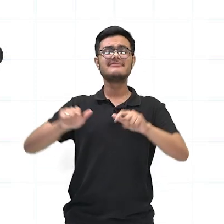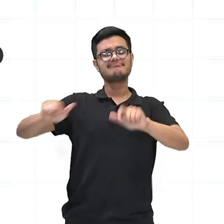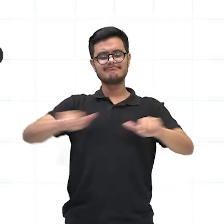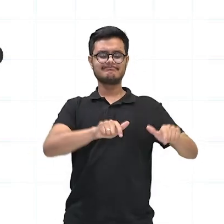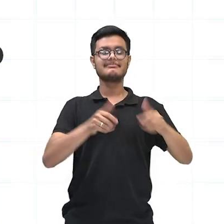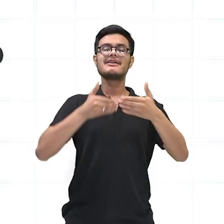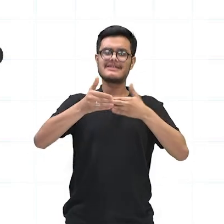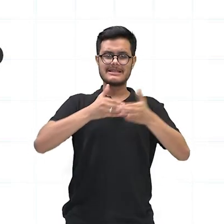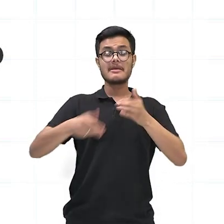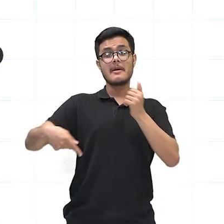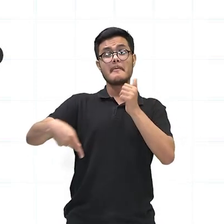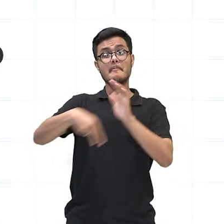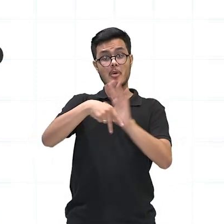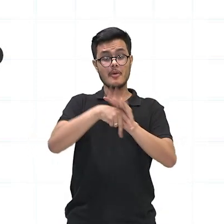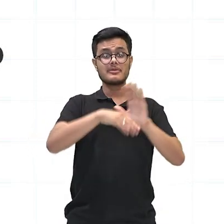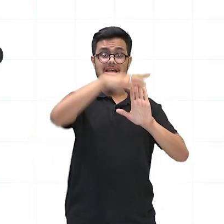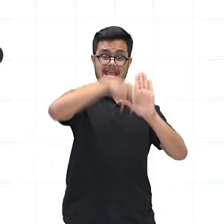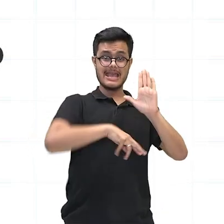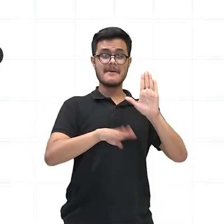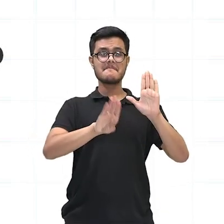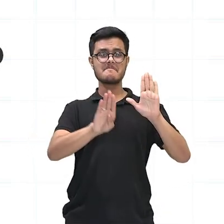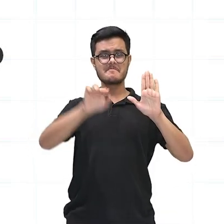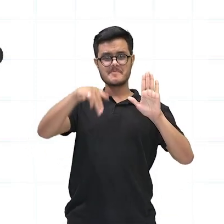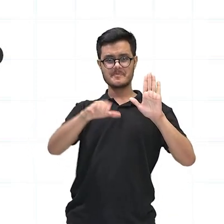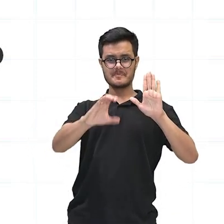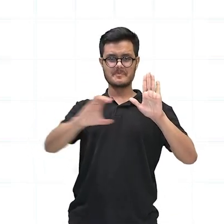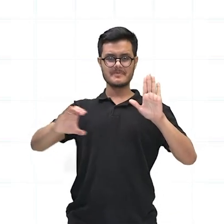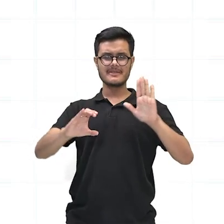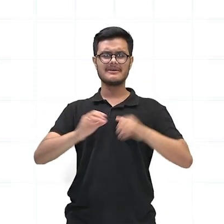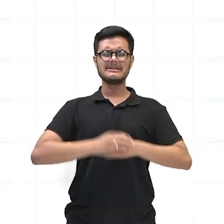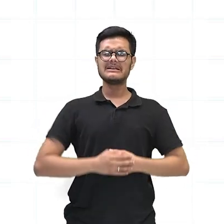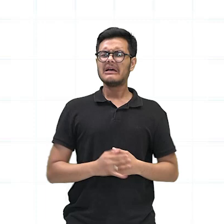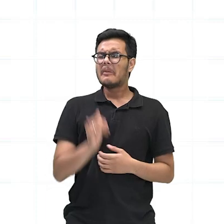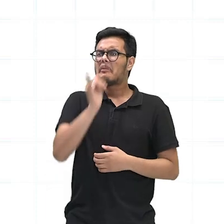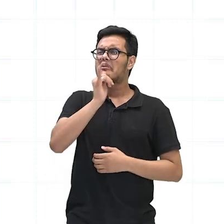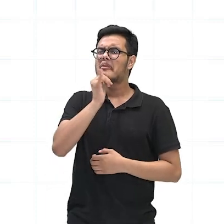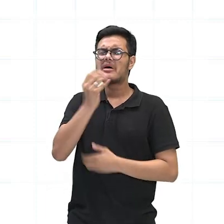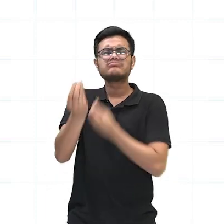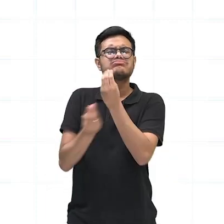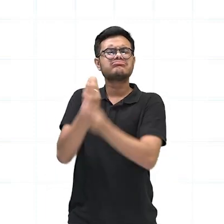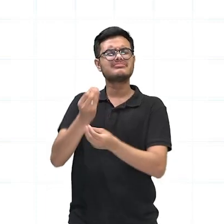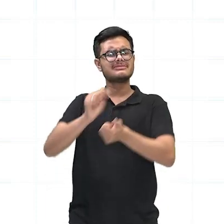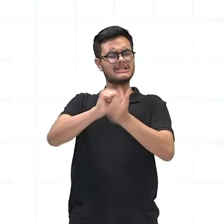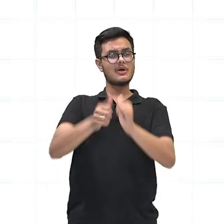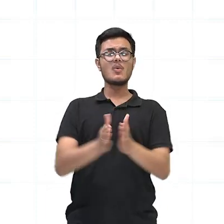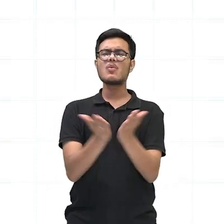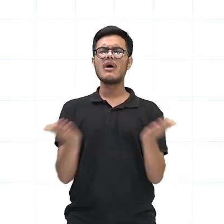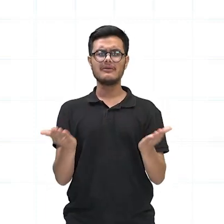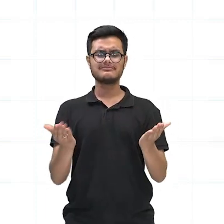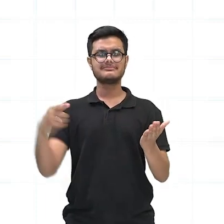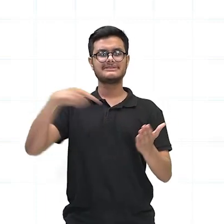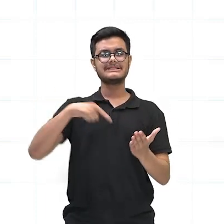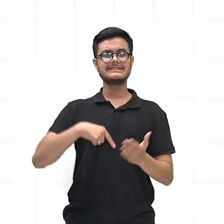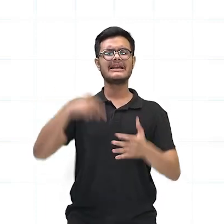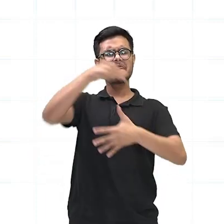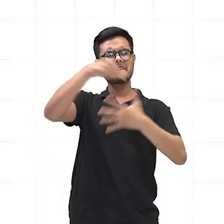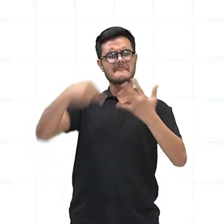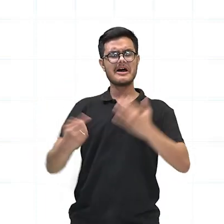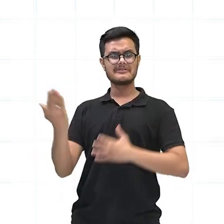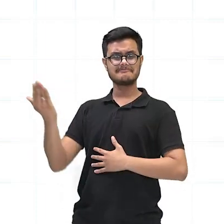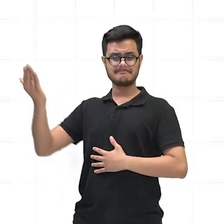a BNCC. E eu trouxe para vocês alguns exemplos, né, de esporte de invasão. Nós temos aí o